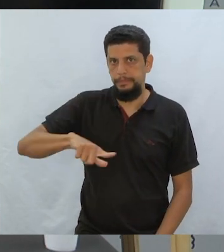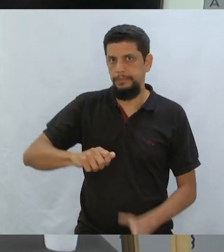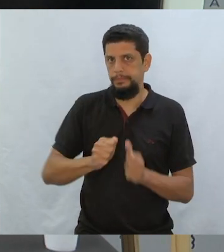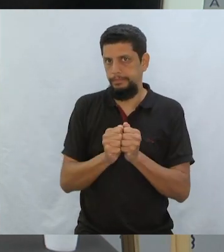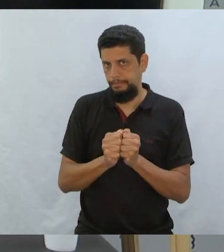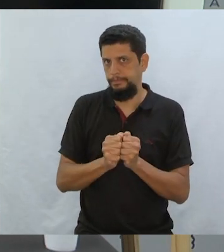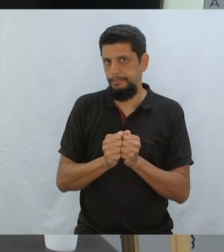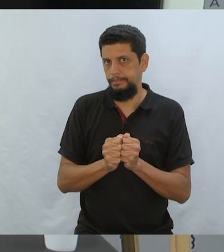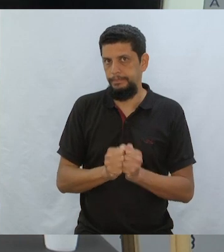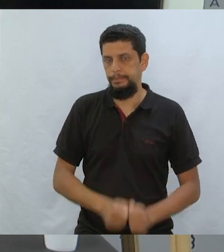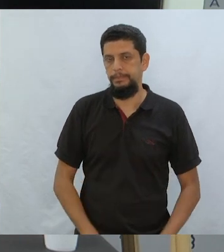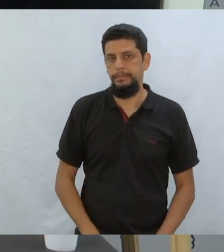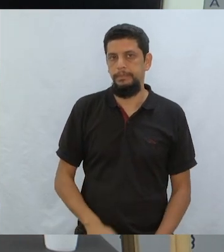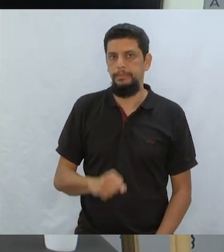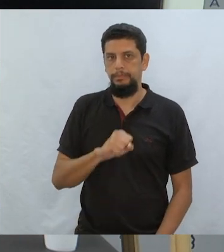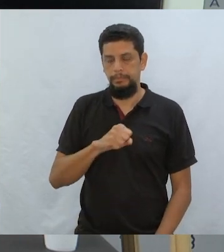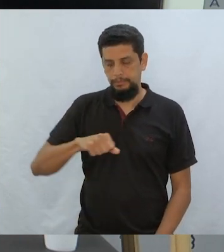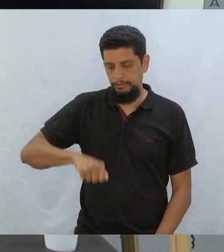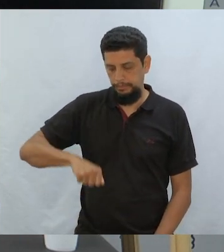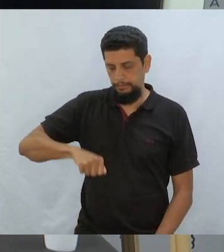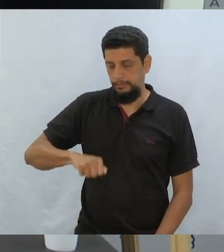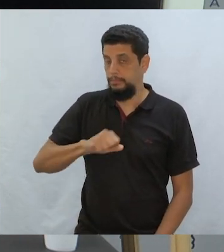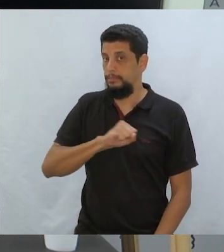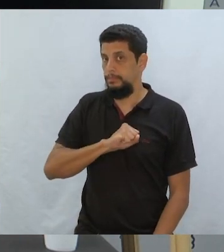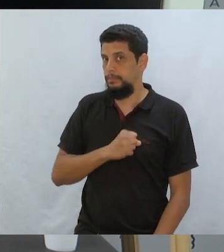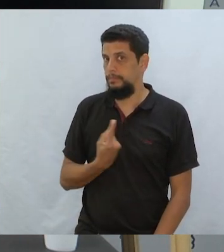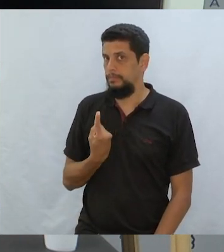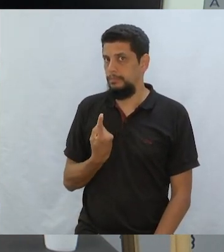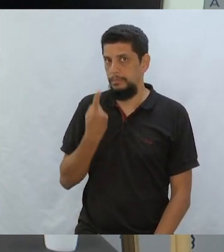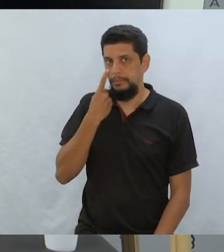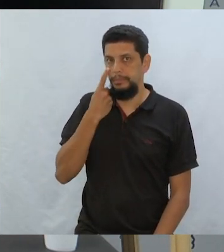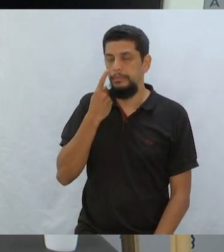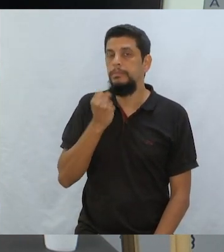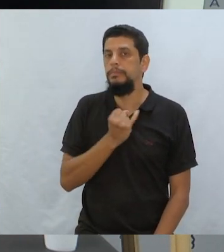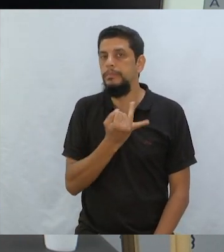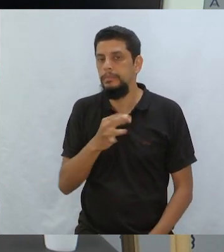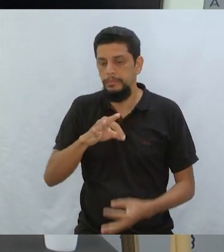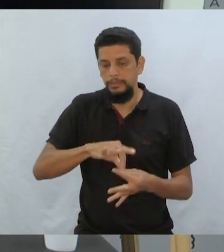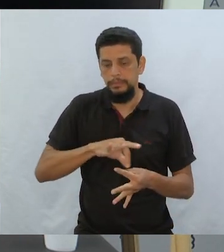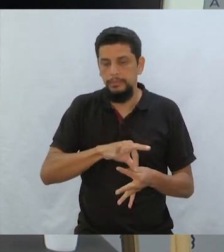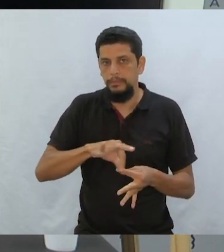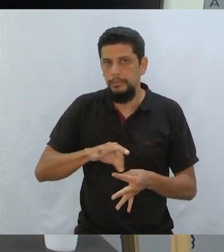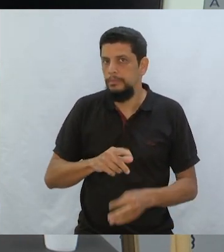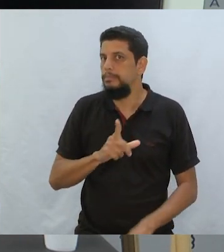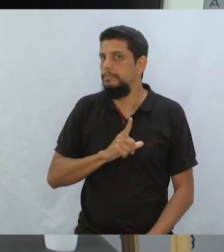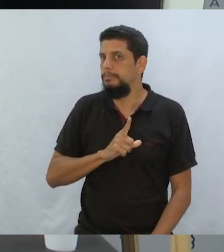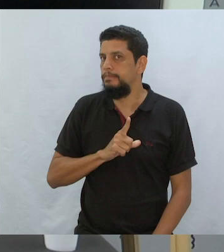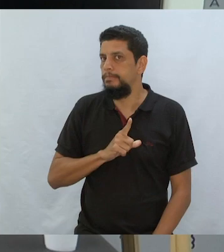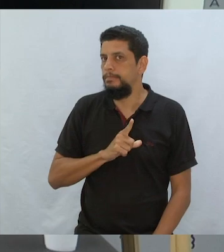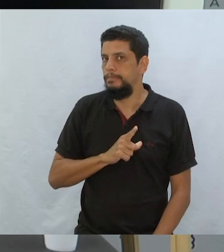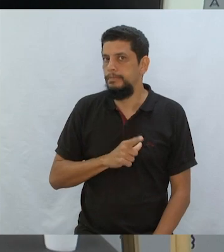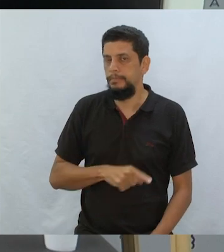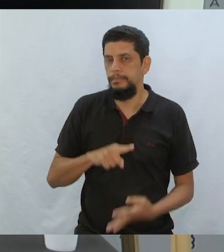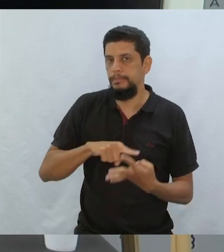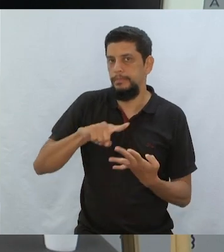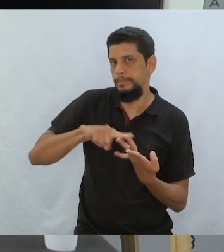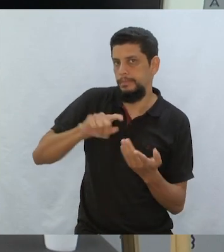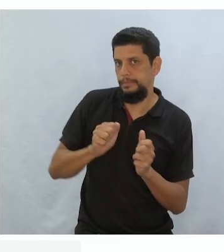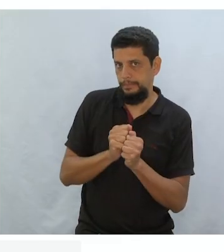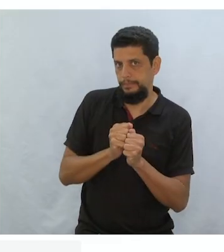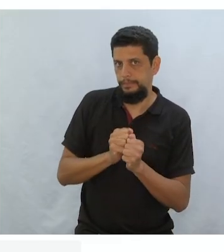agora juntos? A cesta número 1. Vamos ver quantos morangos tem na cesta número 1? Então, vamos começar. Vamos contar